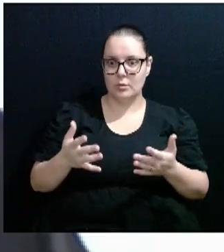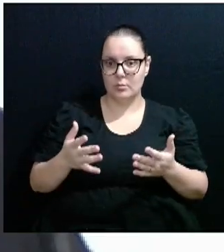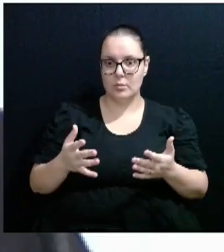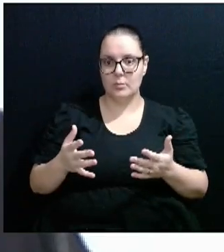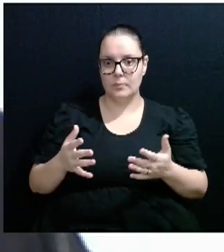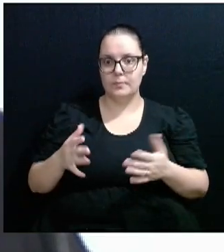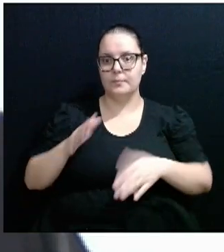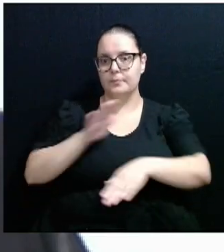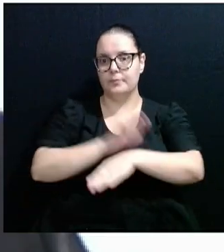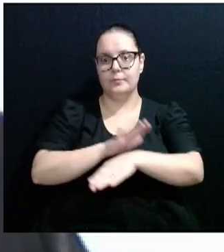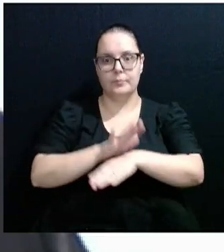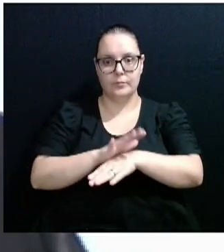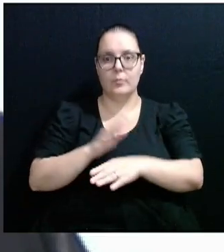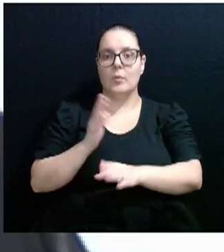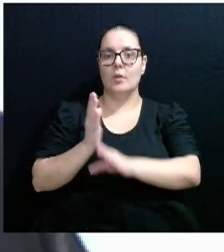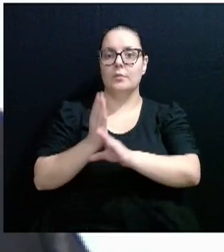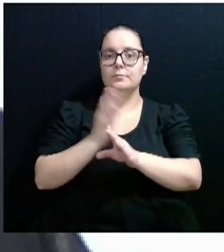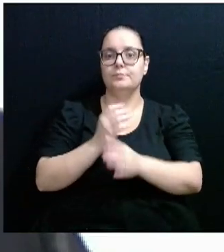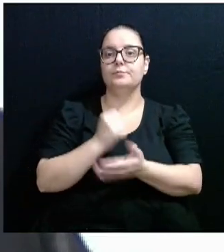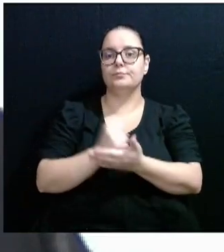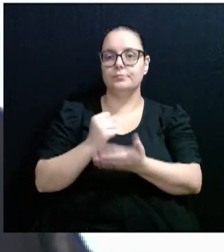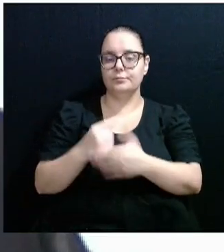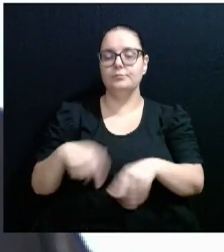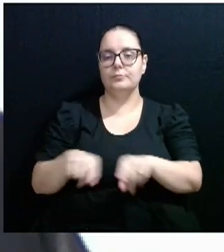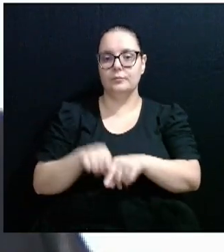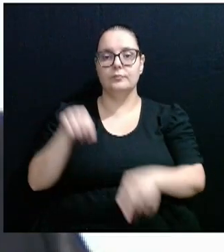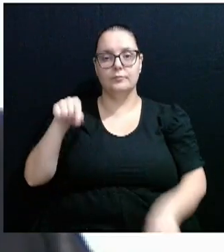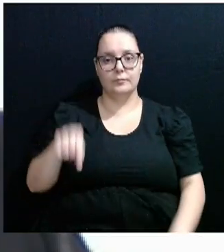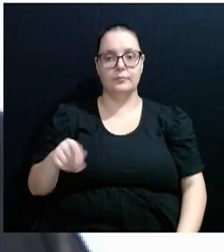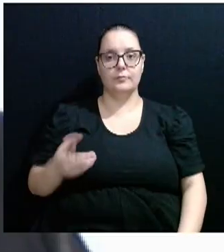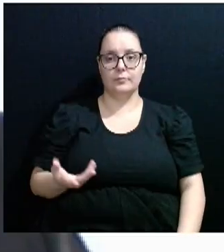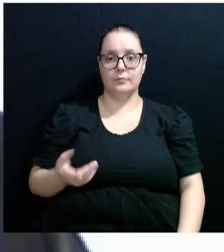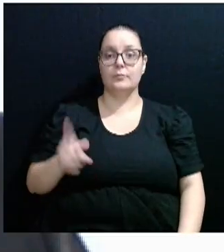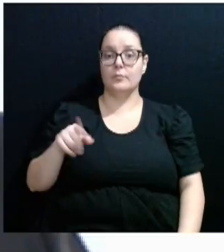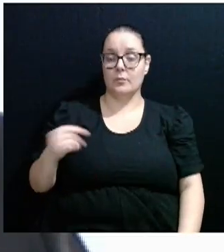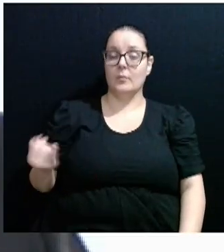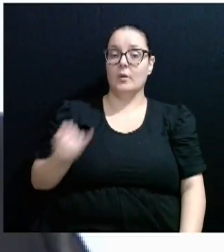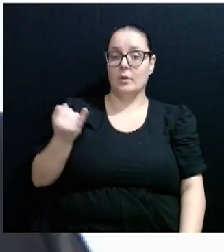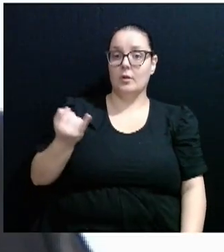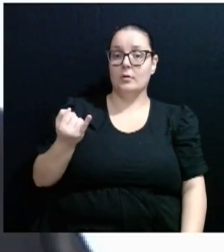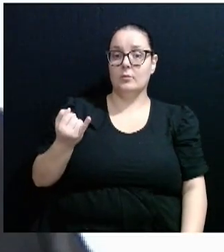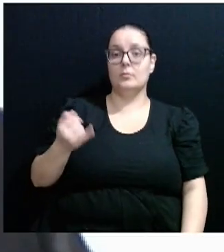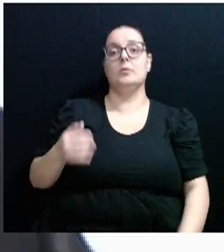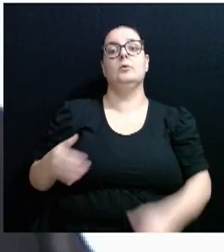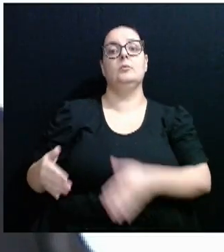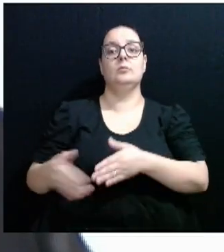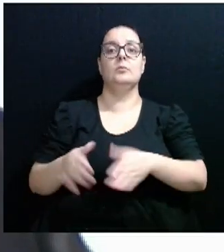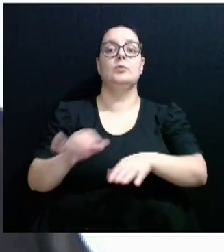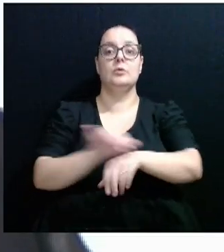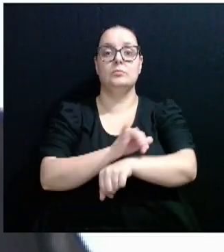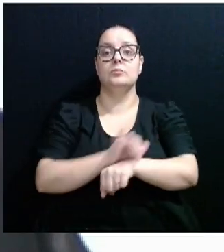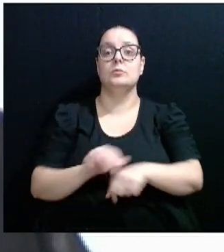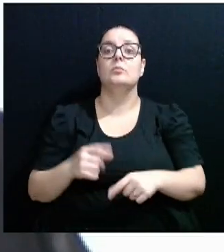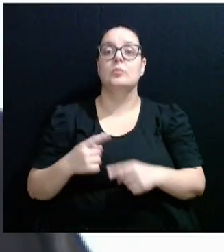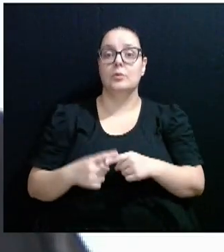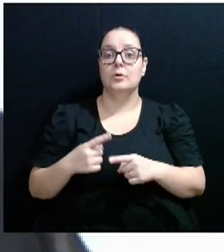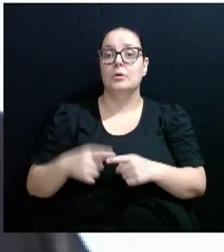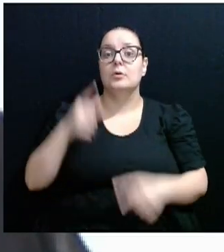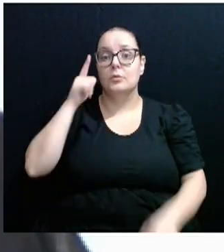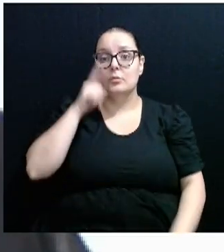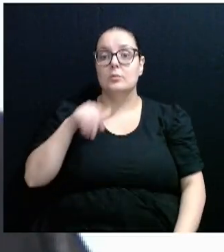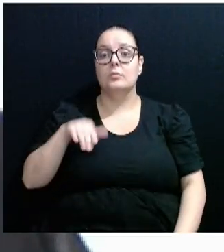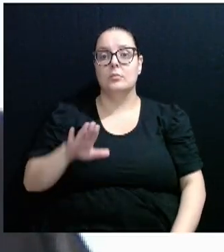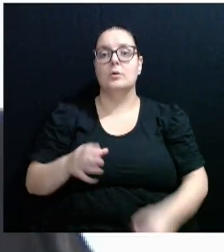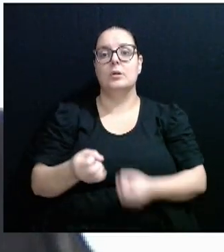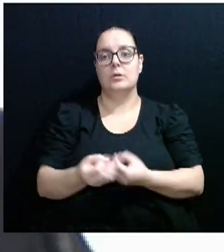assistenciais, questões contratuais também ali. É importante passar por esse caminho, porque você consegue já mais